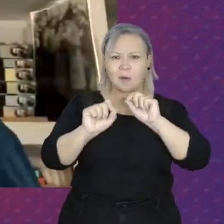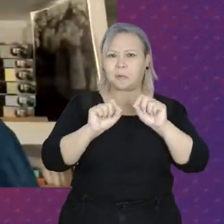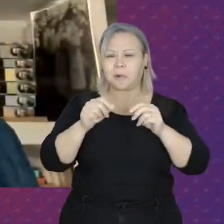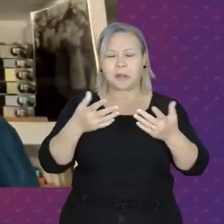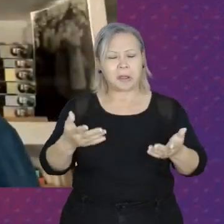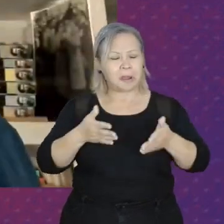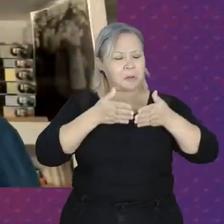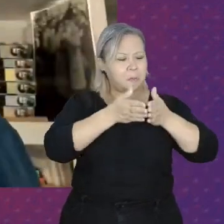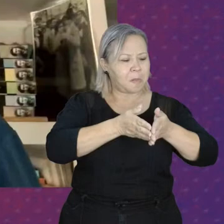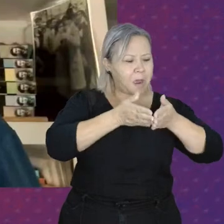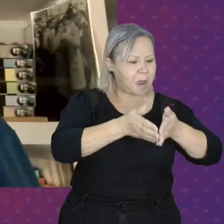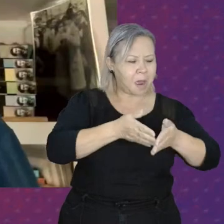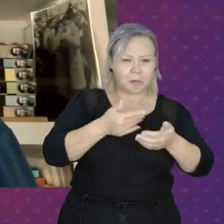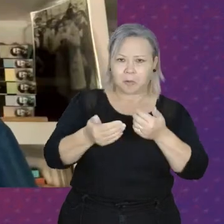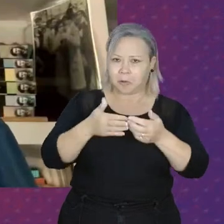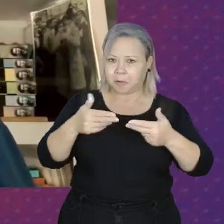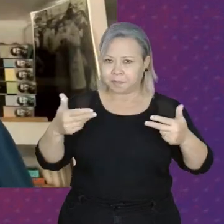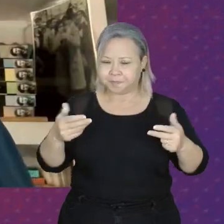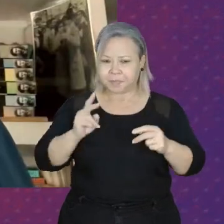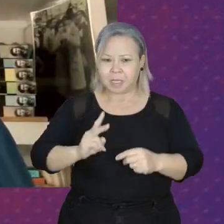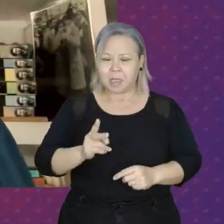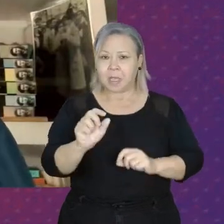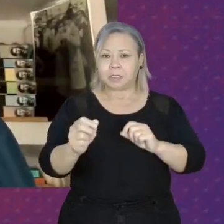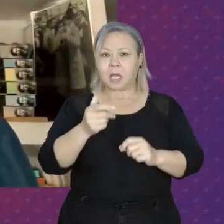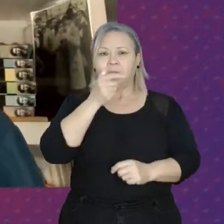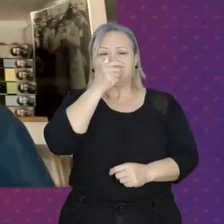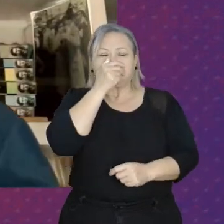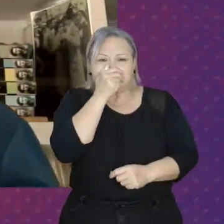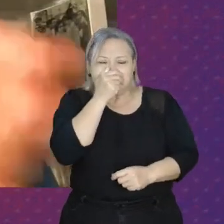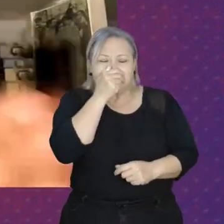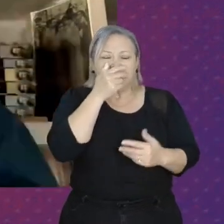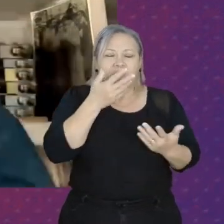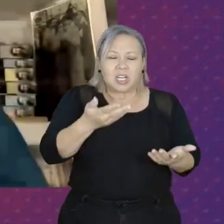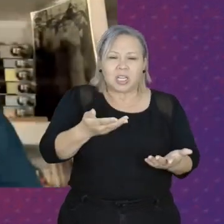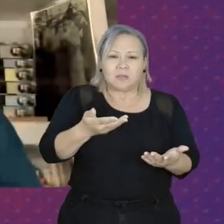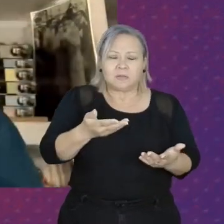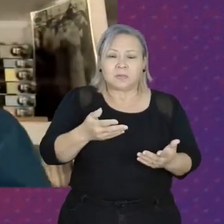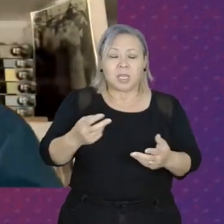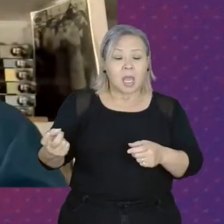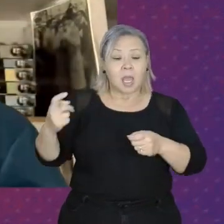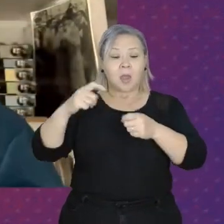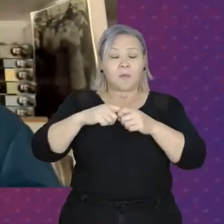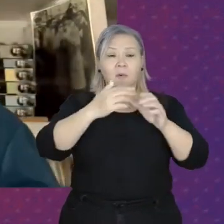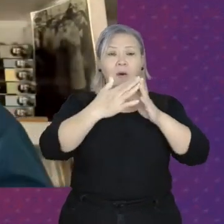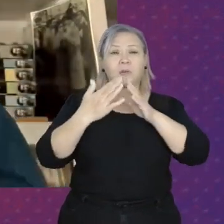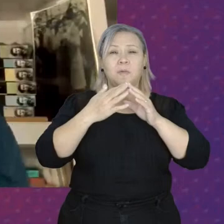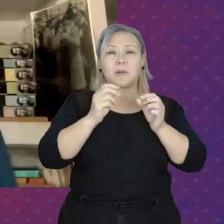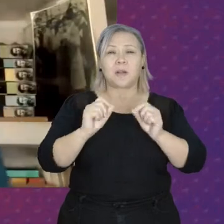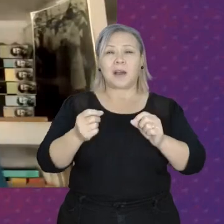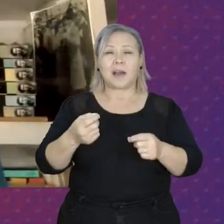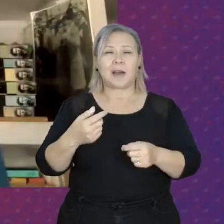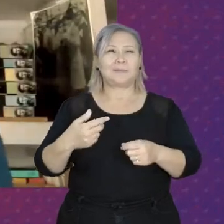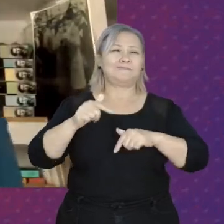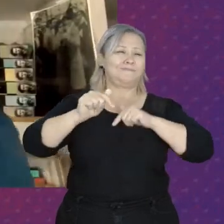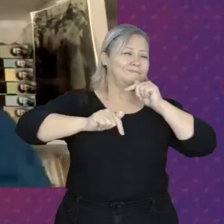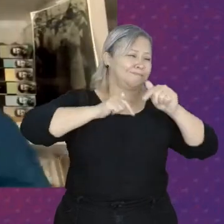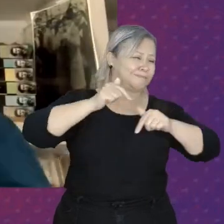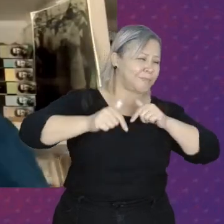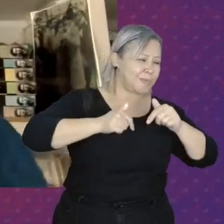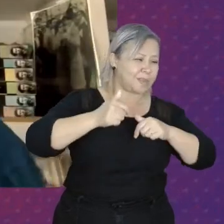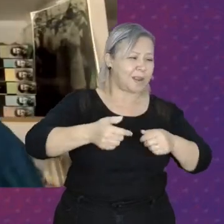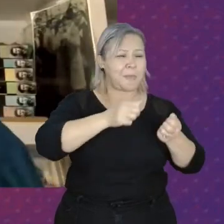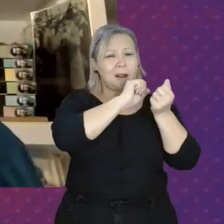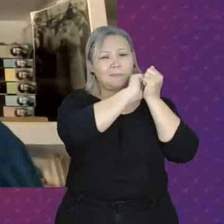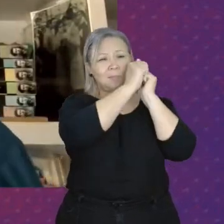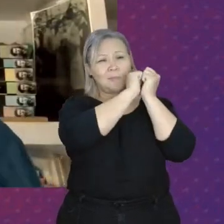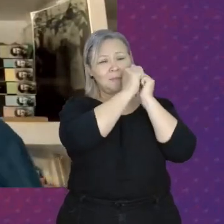barco, sempre lotado, volta para casa, tem que se ocupar dos afazeres domésticos para preparar o dia